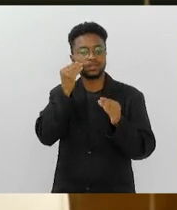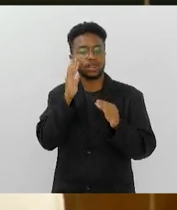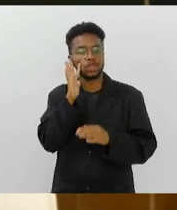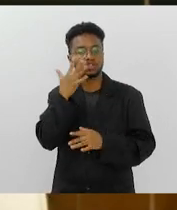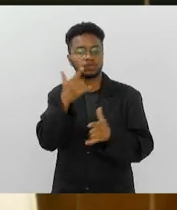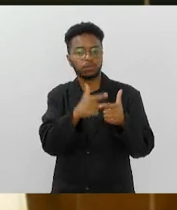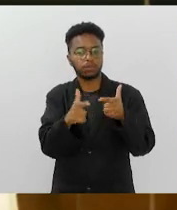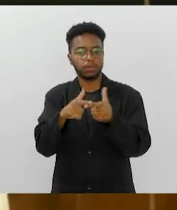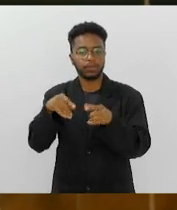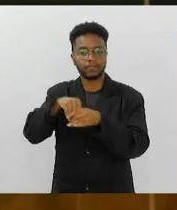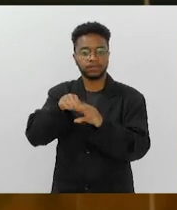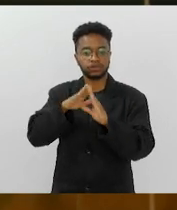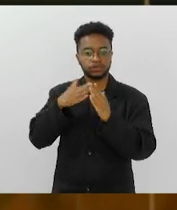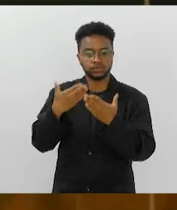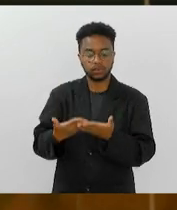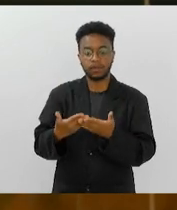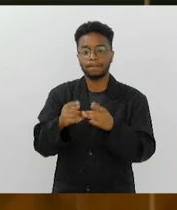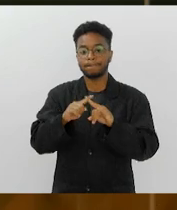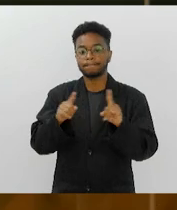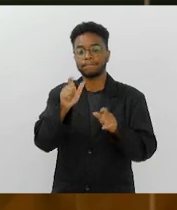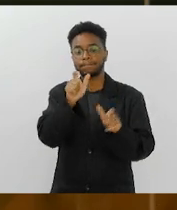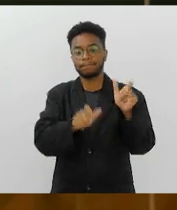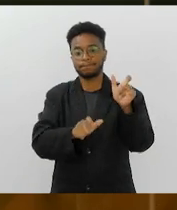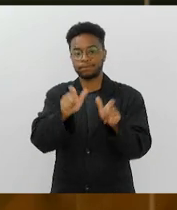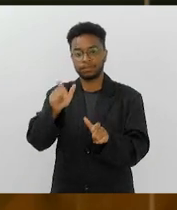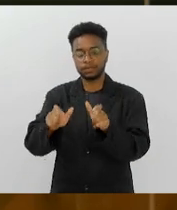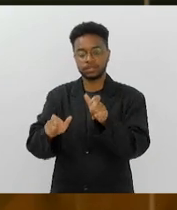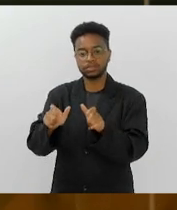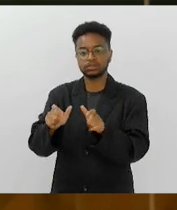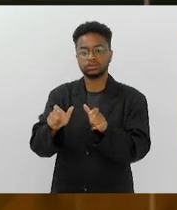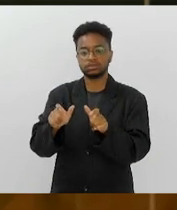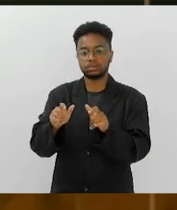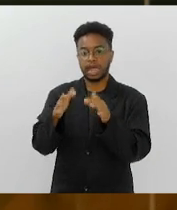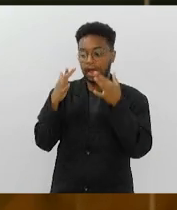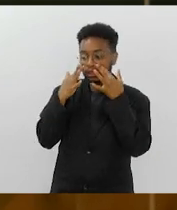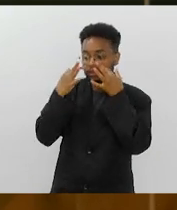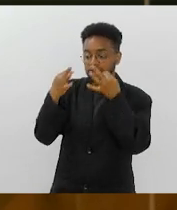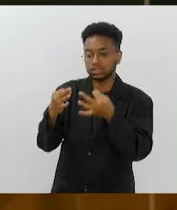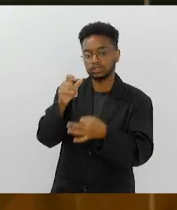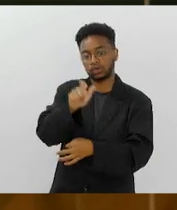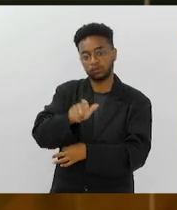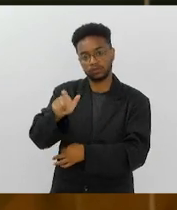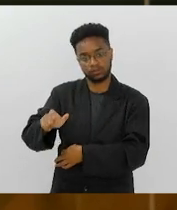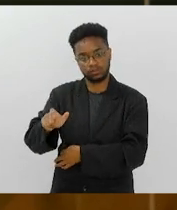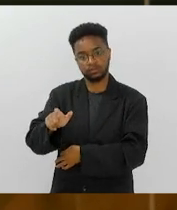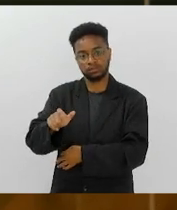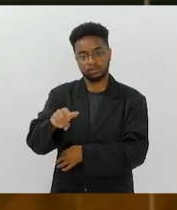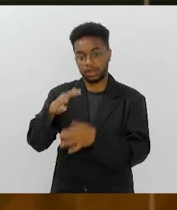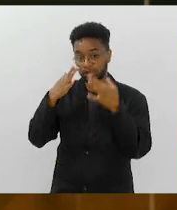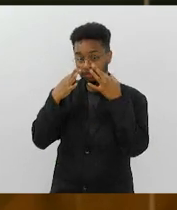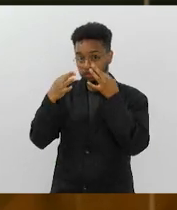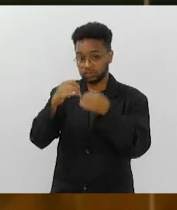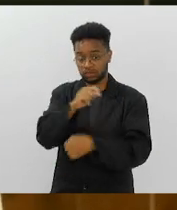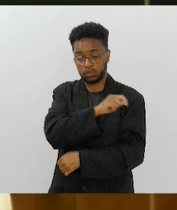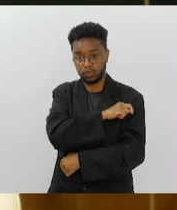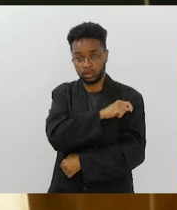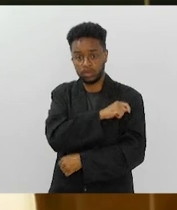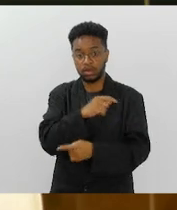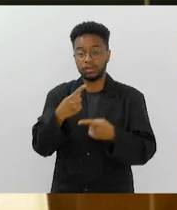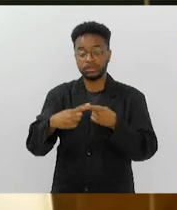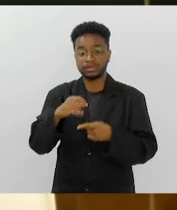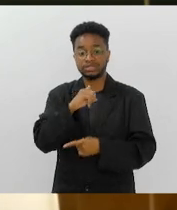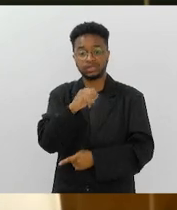acontecem na escola, é uma pessoa que vai te escutar, que vai escutar o estudante. Quando o